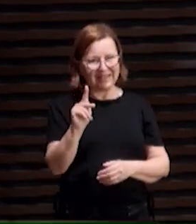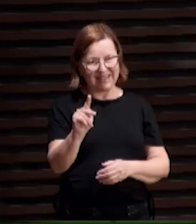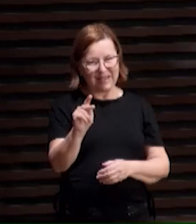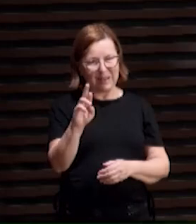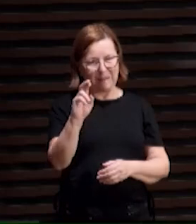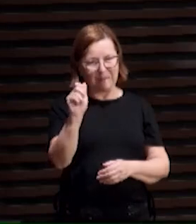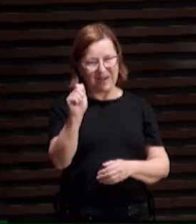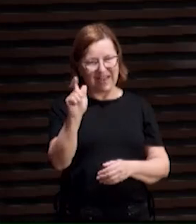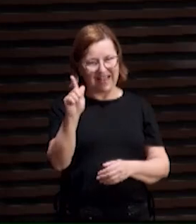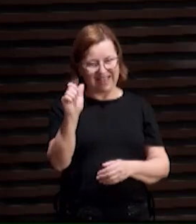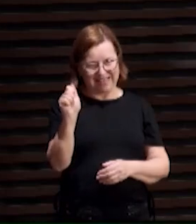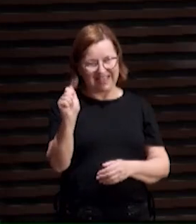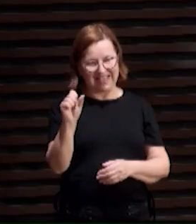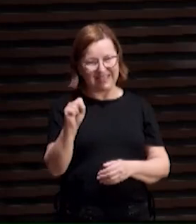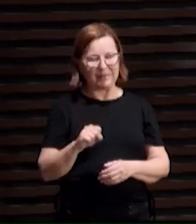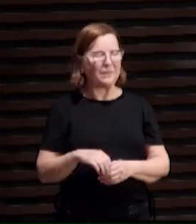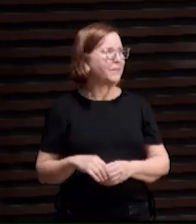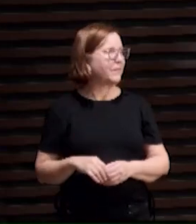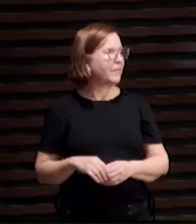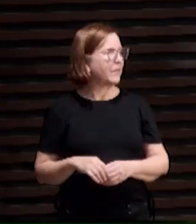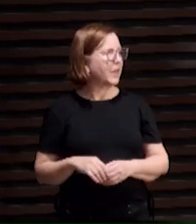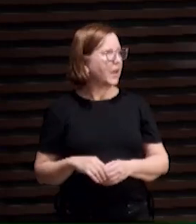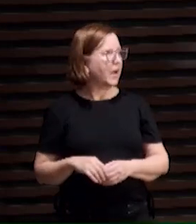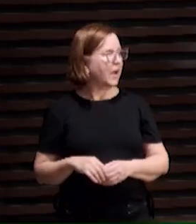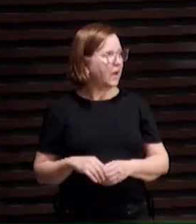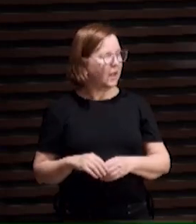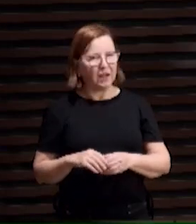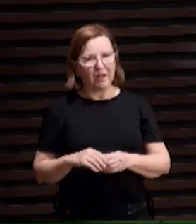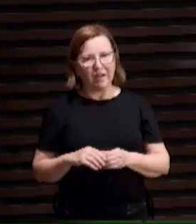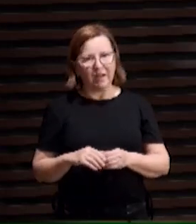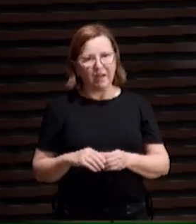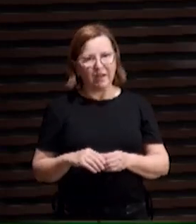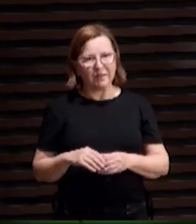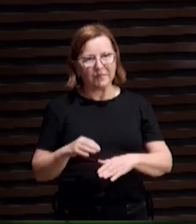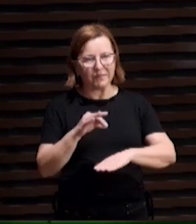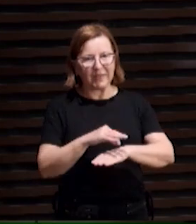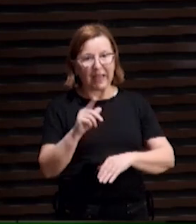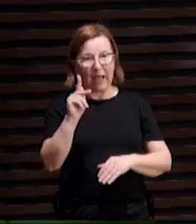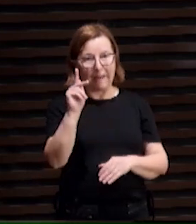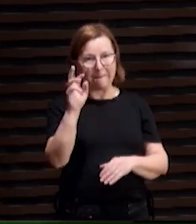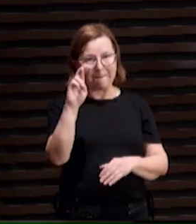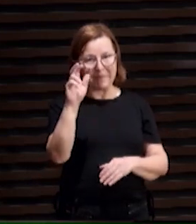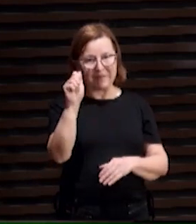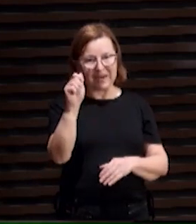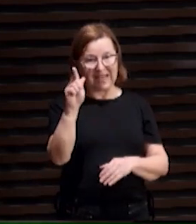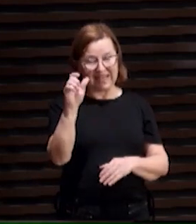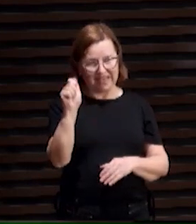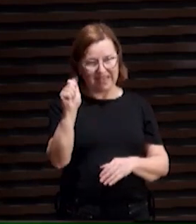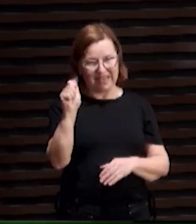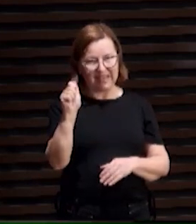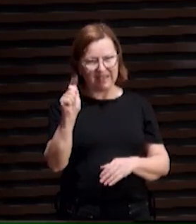Quando chegou no Aedes aegypti, que ele ficou como a praga sobre a humanidade,